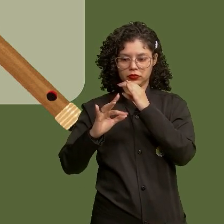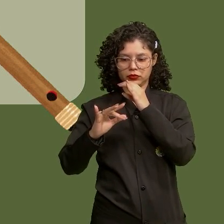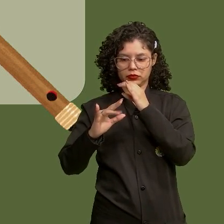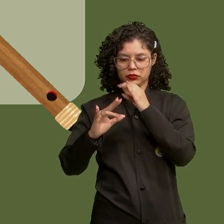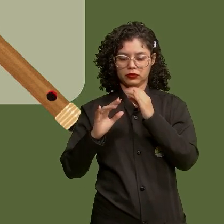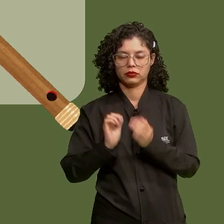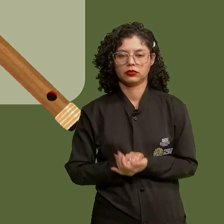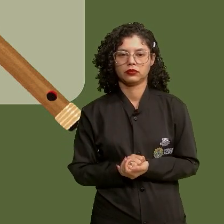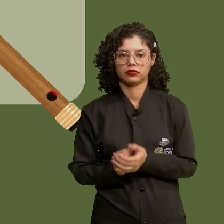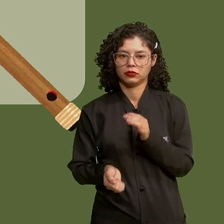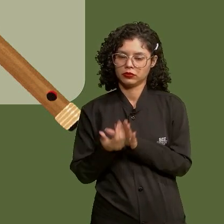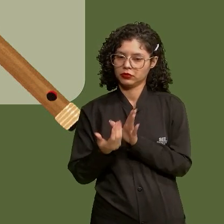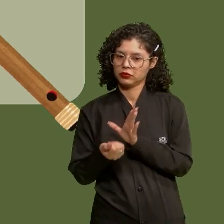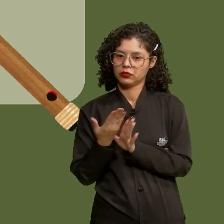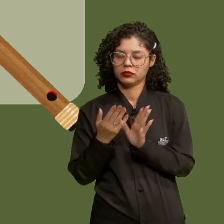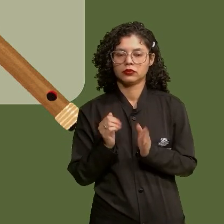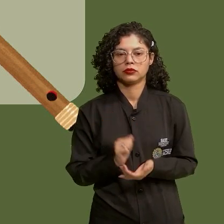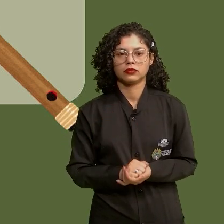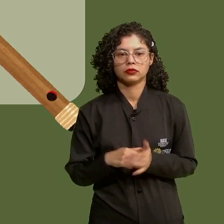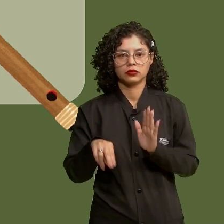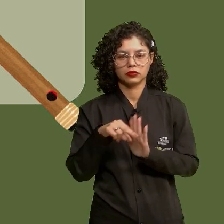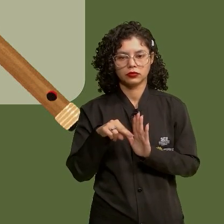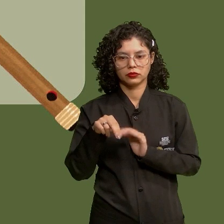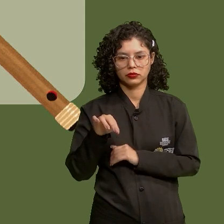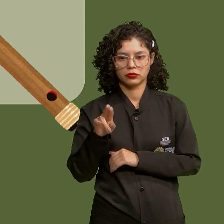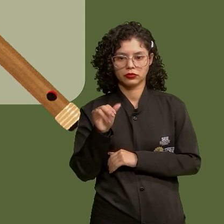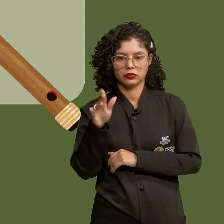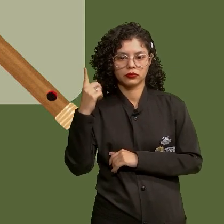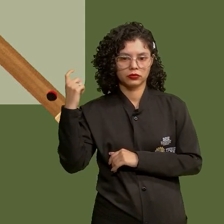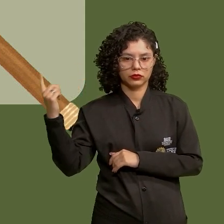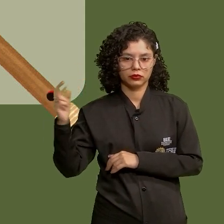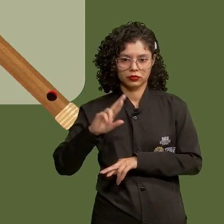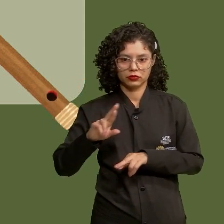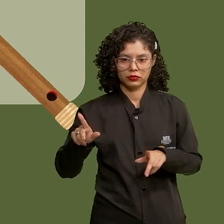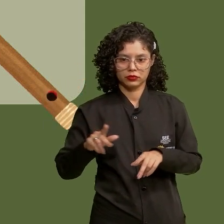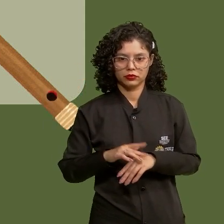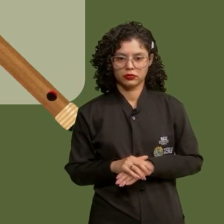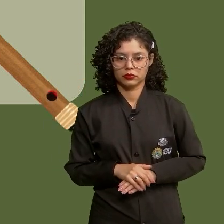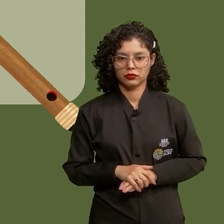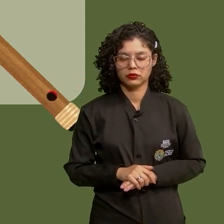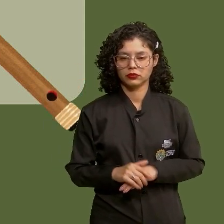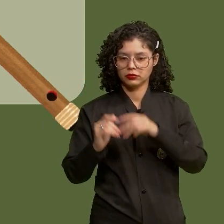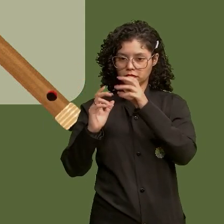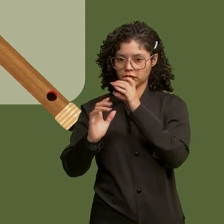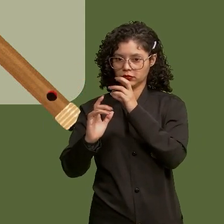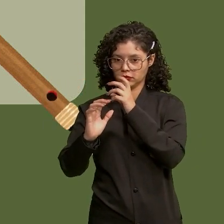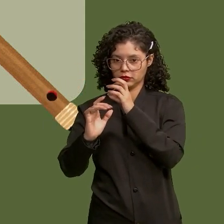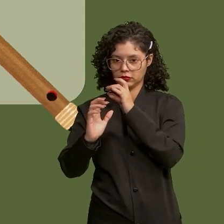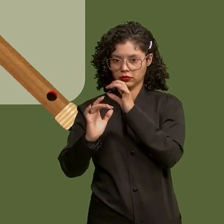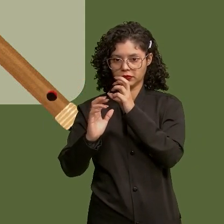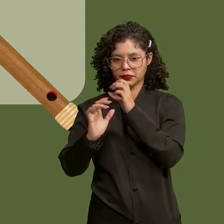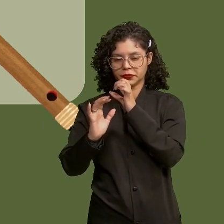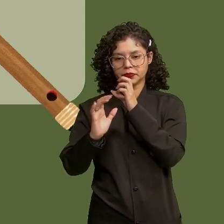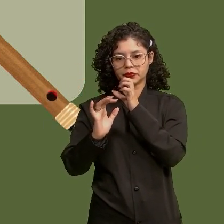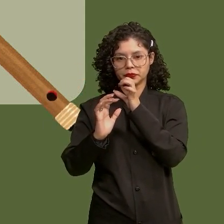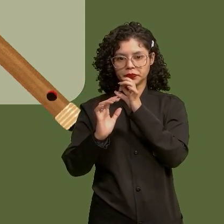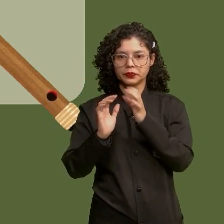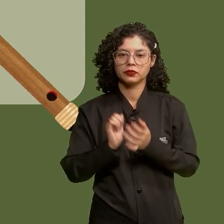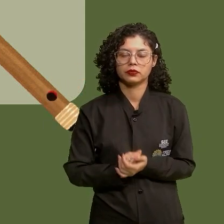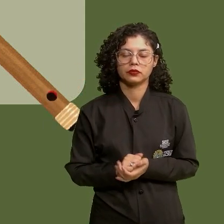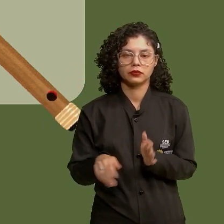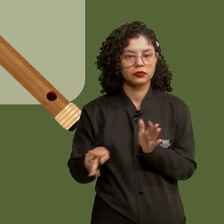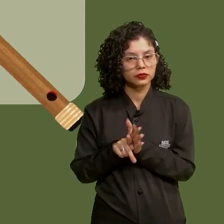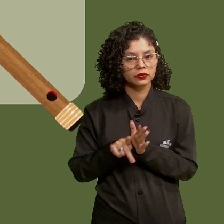vai produzindo essas notas, sai um som diferente. E a flauta, que é o ar soprado através de um